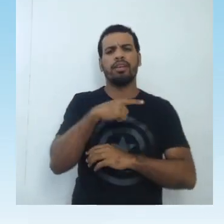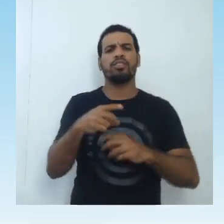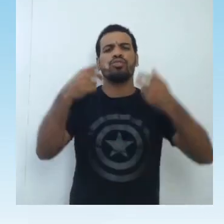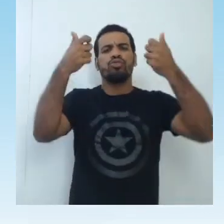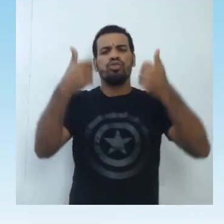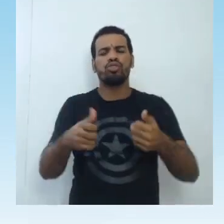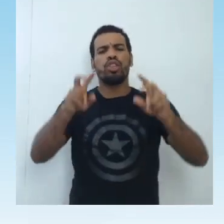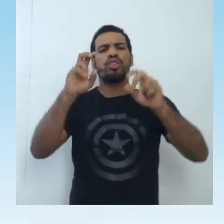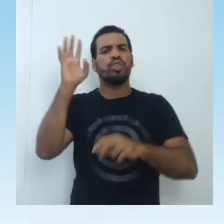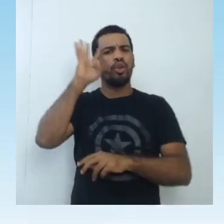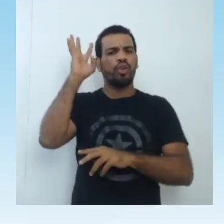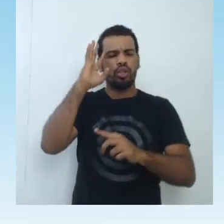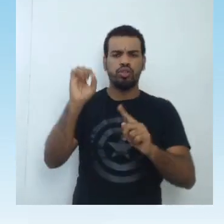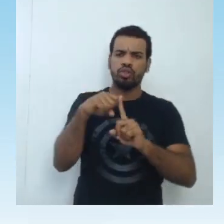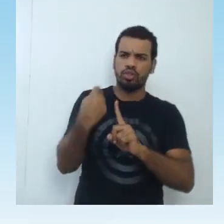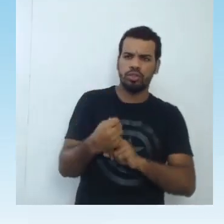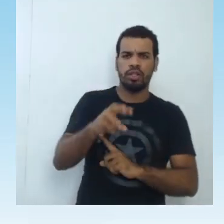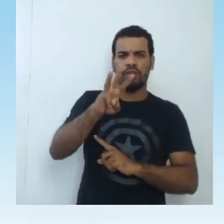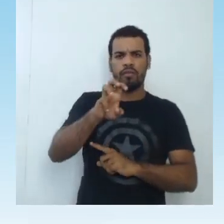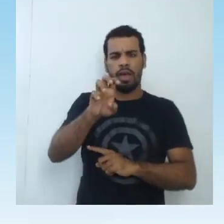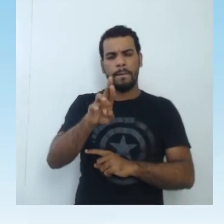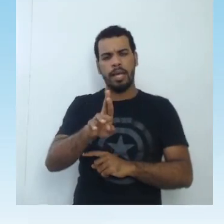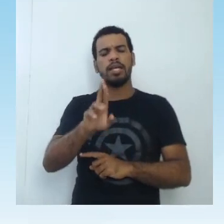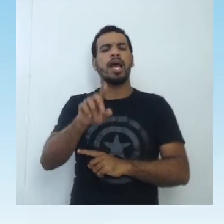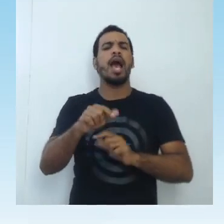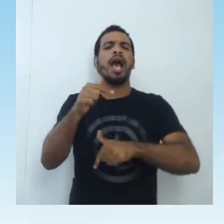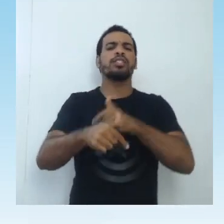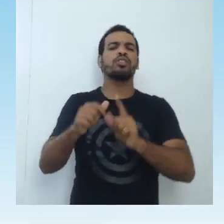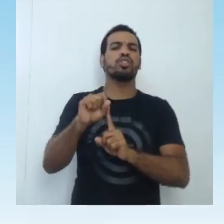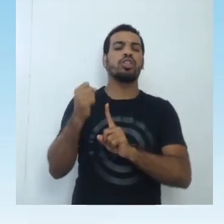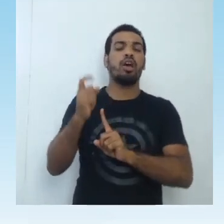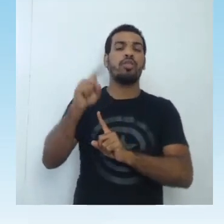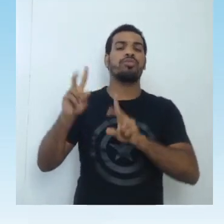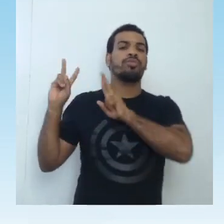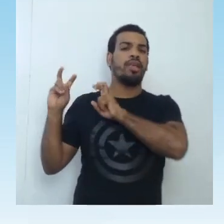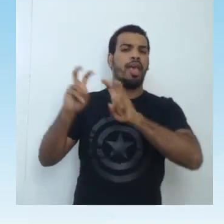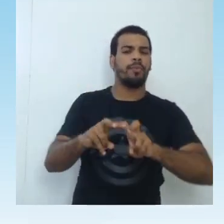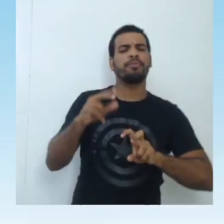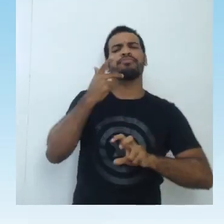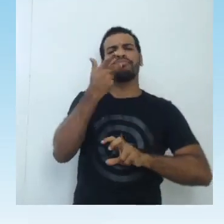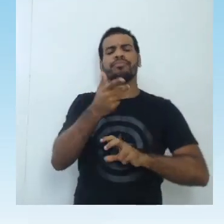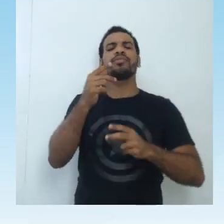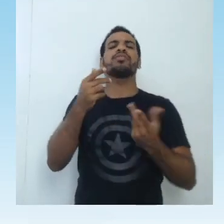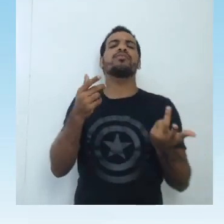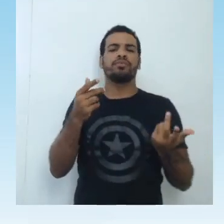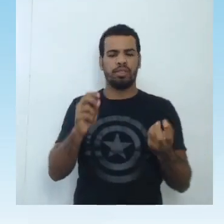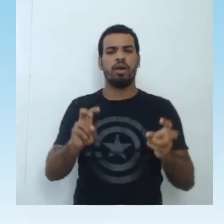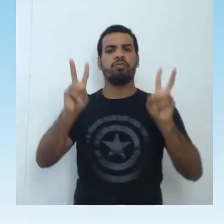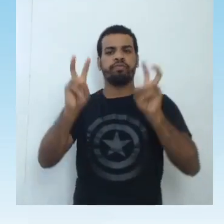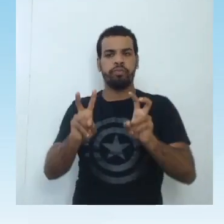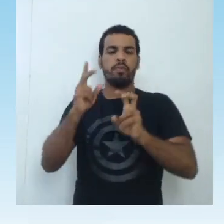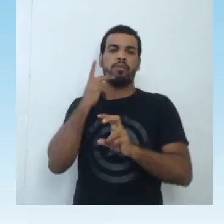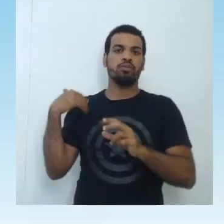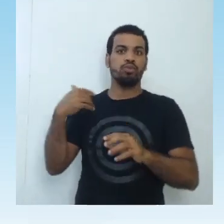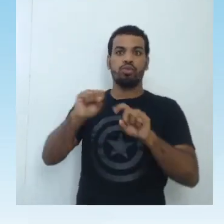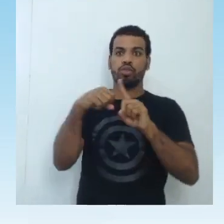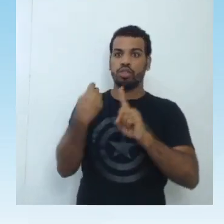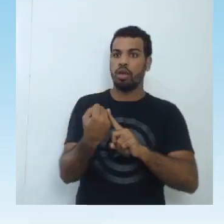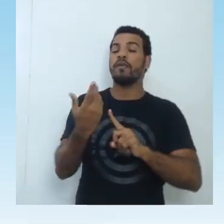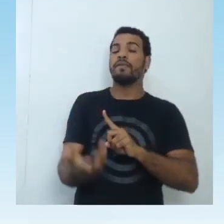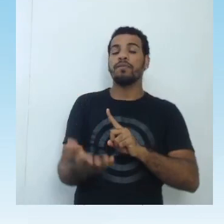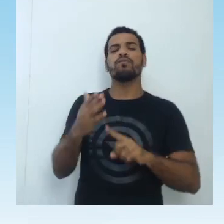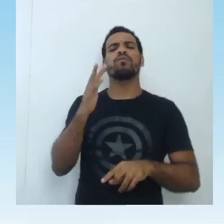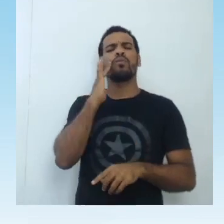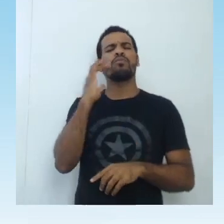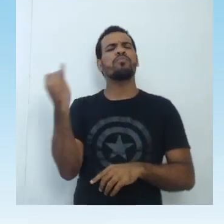teoria sociológica, fala do Weber, fala da ação social, que é um tema muito recorrente, a gente fala muito sobre a ação social em Weber, e eu acho muito